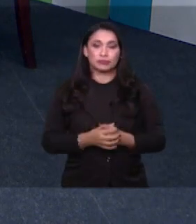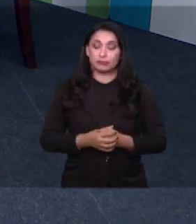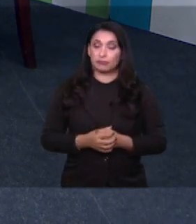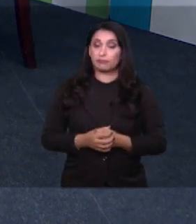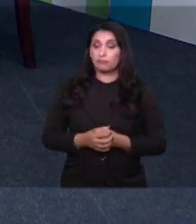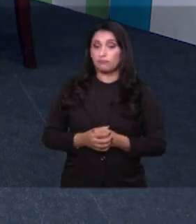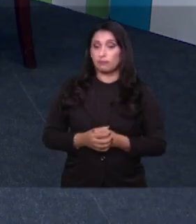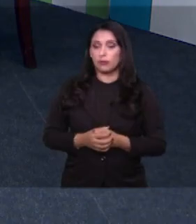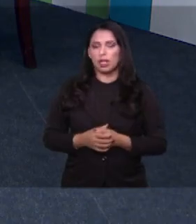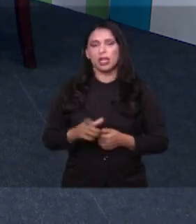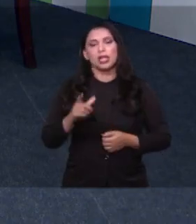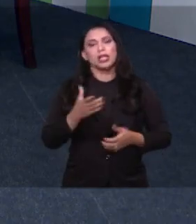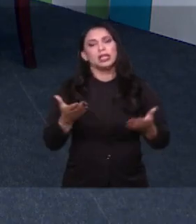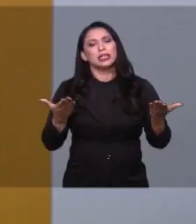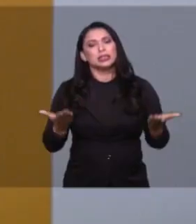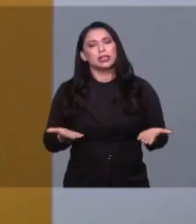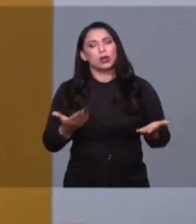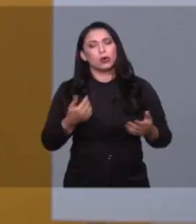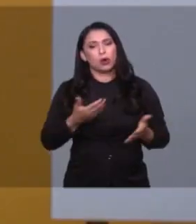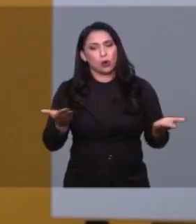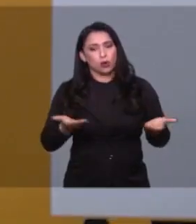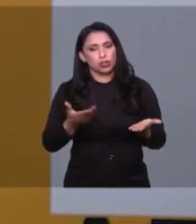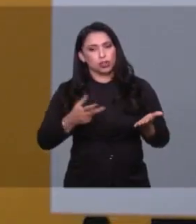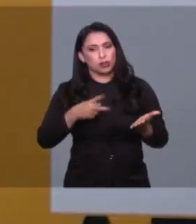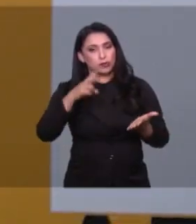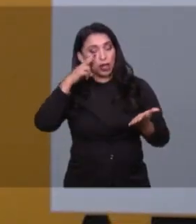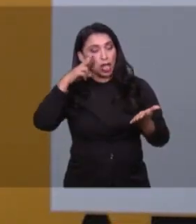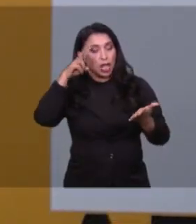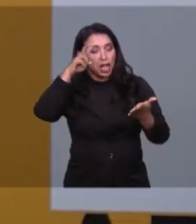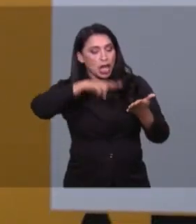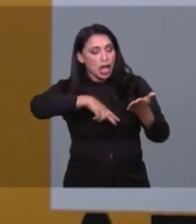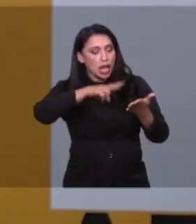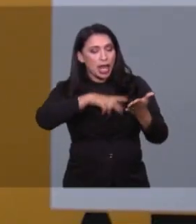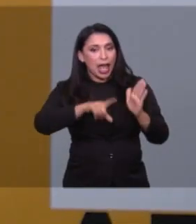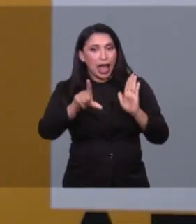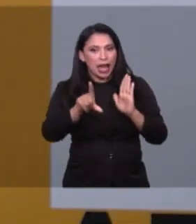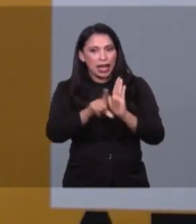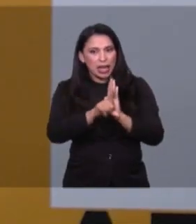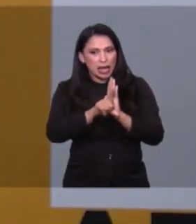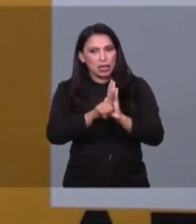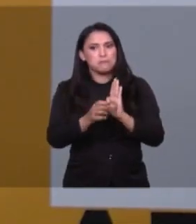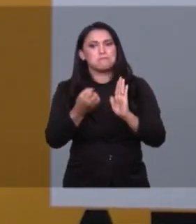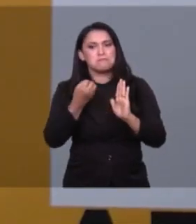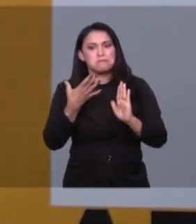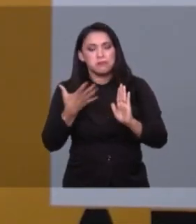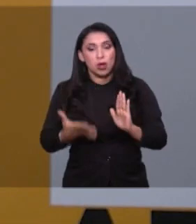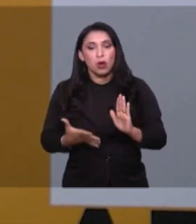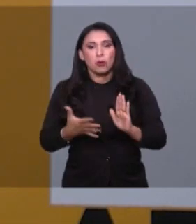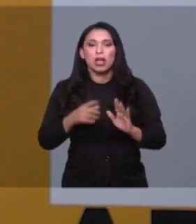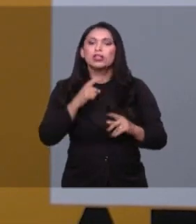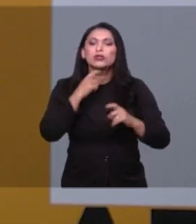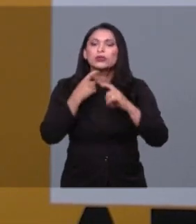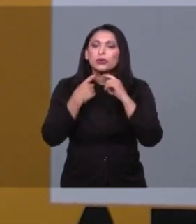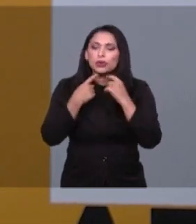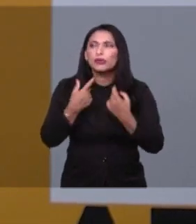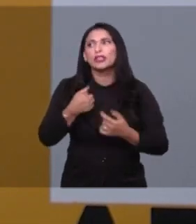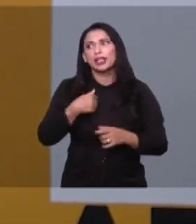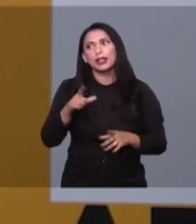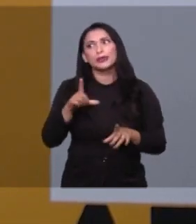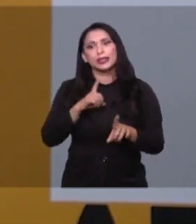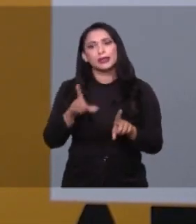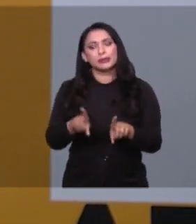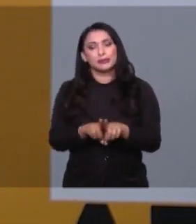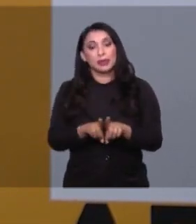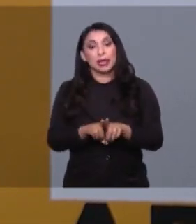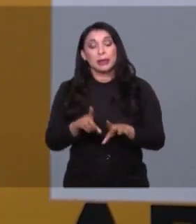Hoje, quando eu estava a ler essa lei, é uma lei muito bem feita. Eu tive essa dúvida, mas como que eu vivo